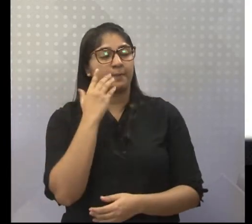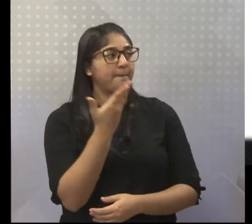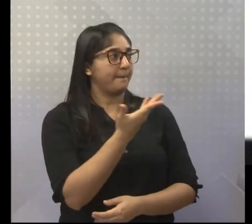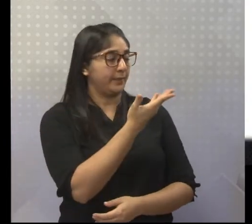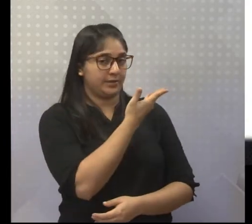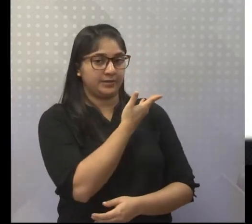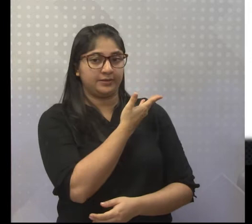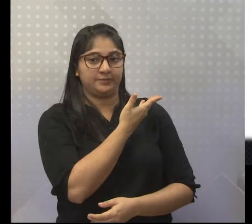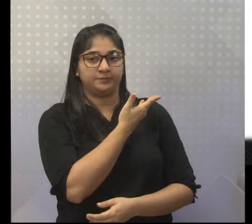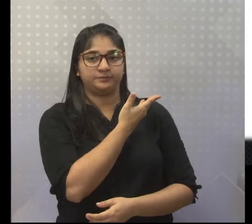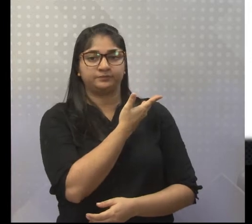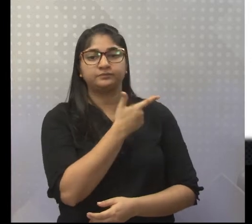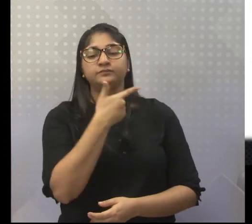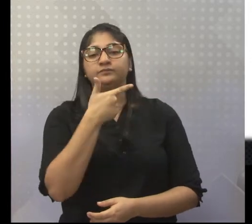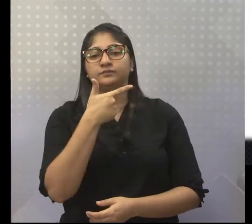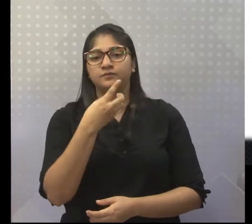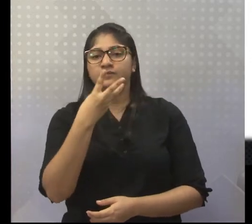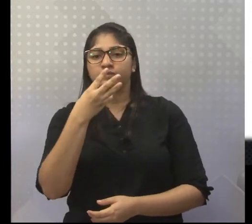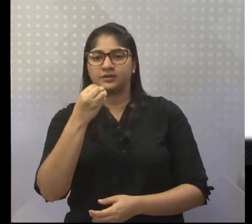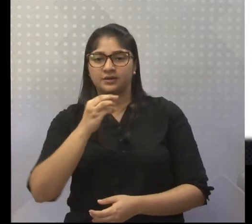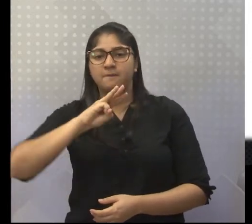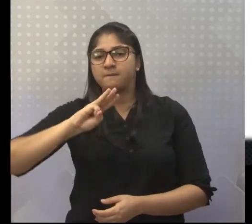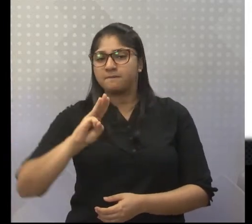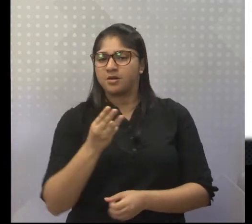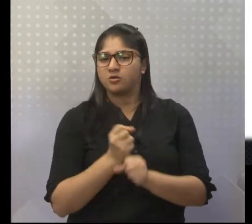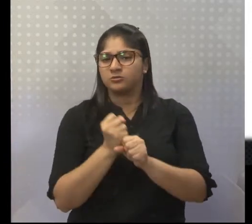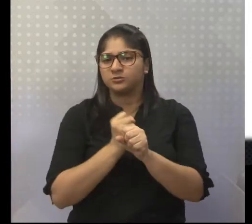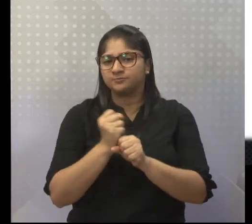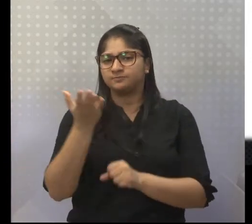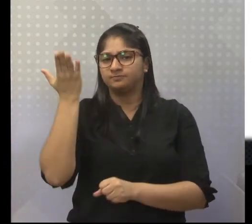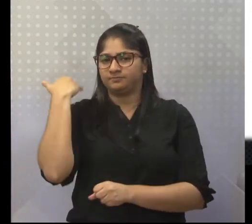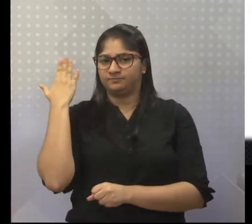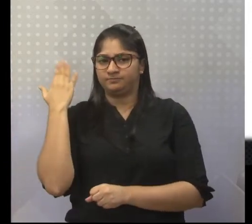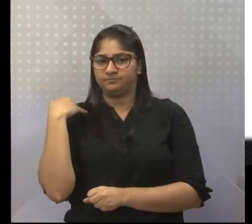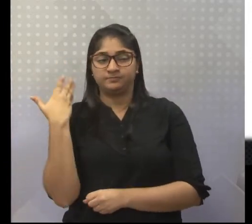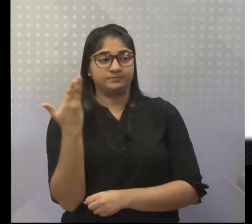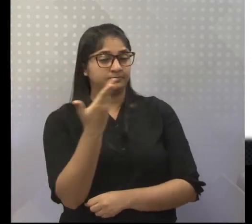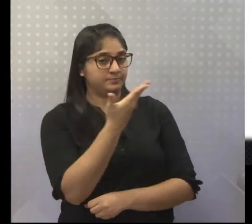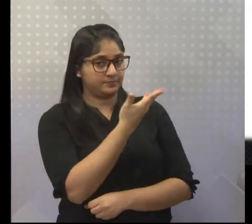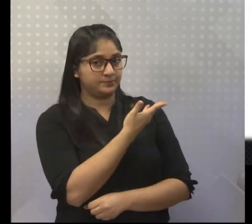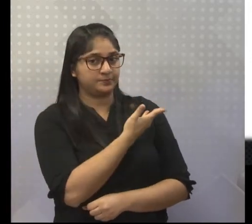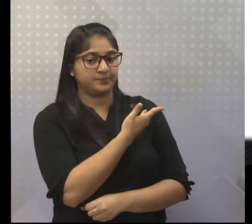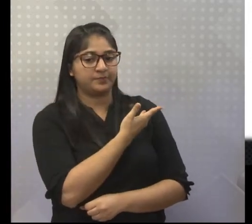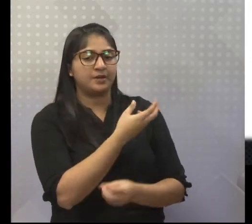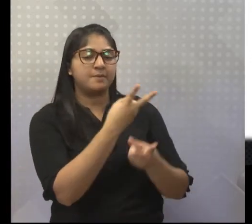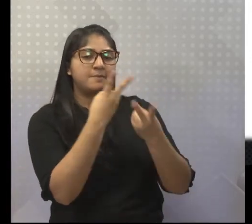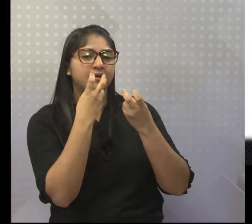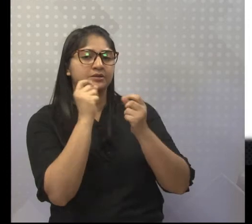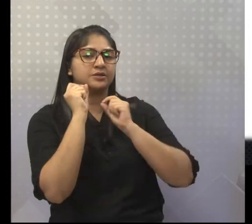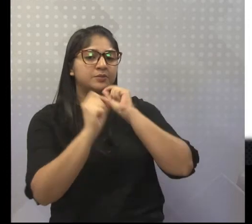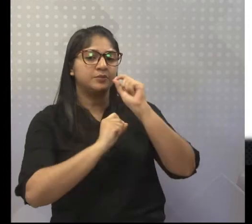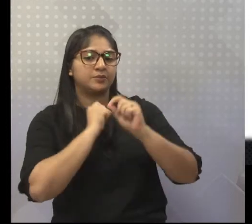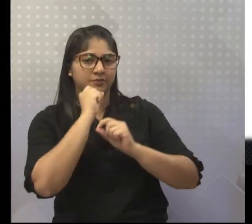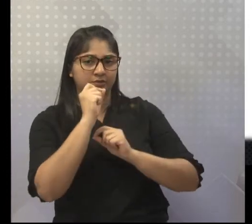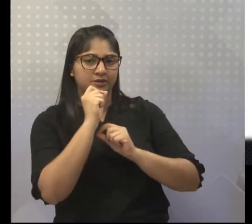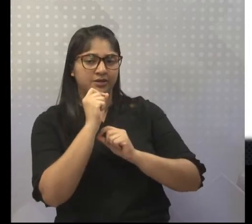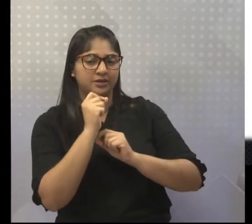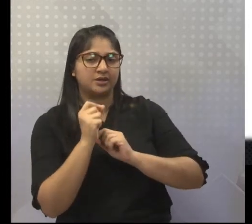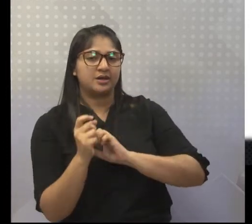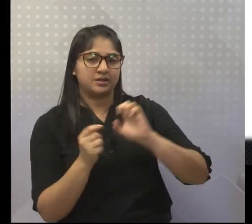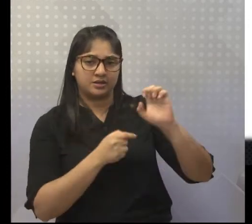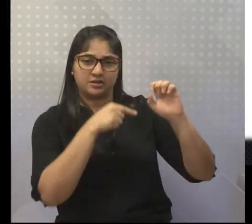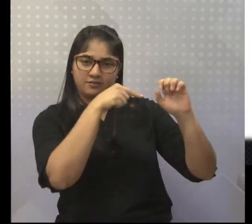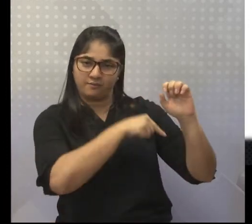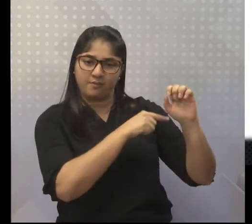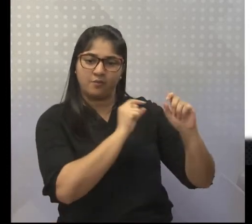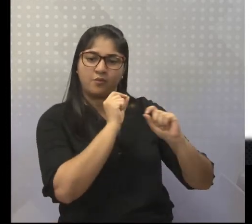o próximo ágil 230 milhões de anos acontecerá pangea se você perceber dá até para perceber aí do lado esquerdo inferior